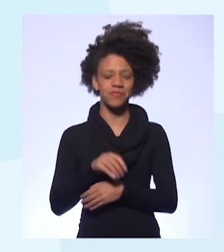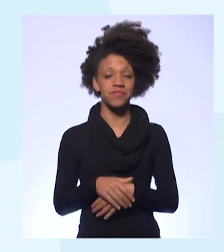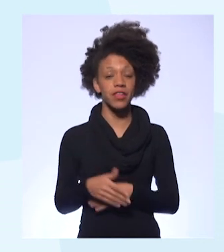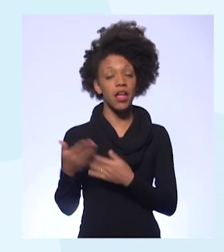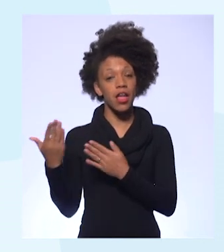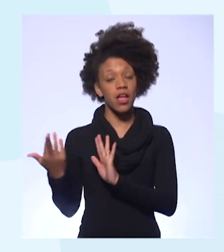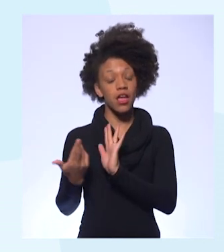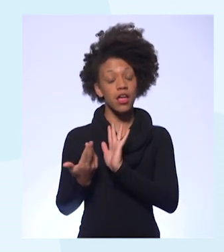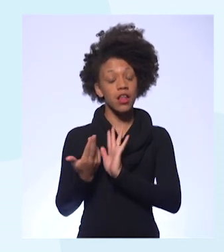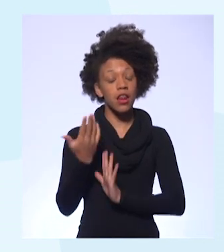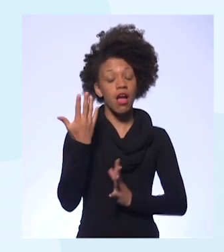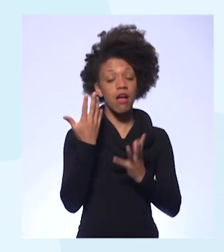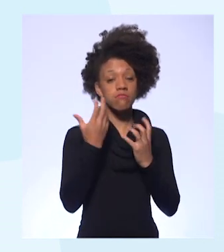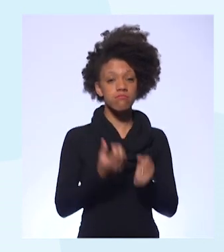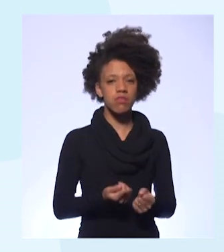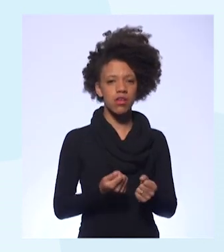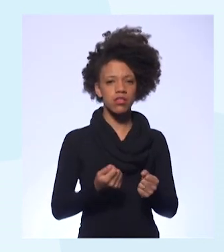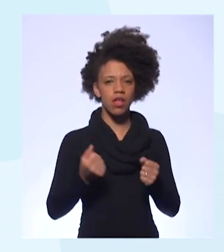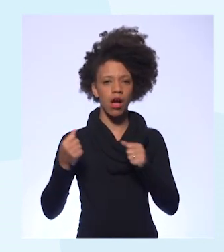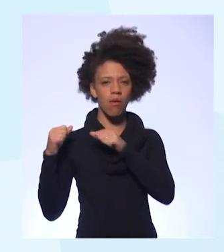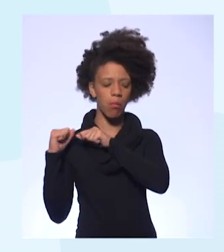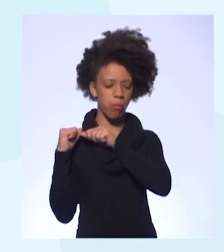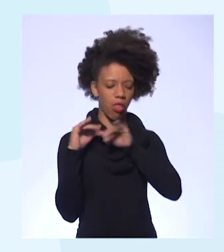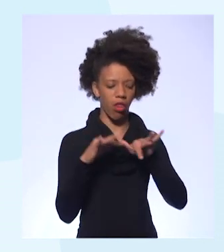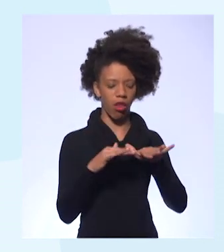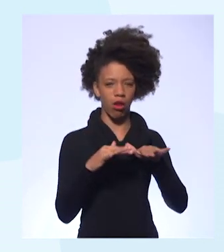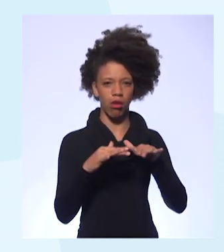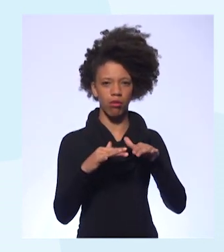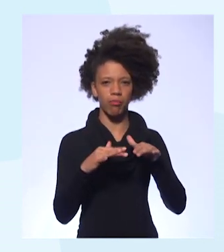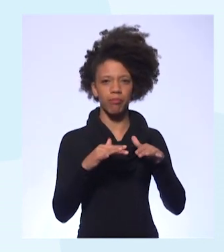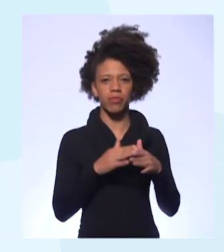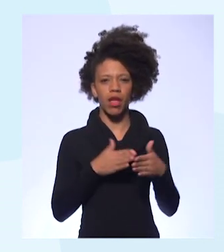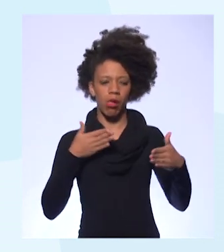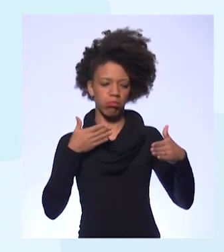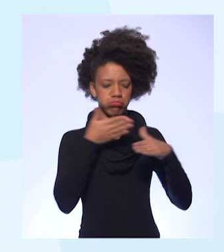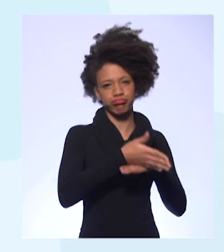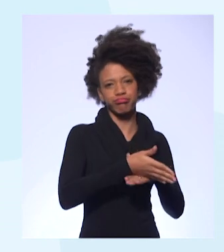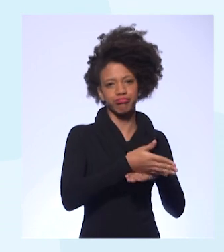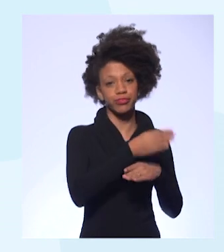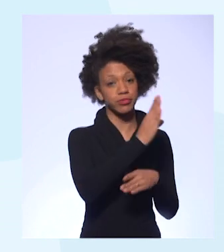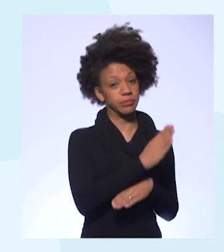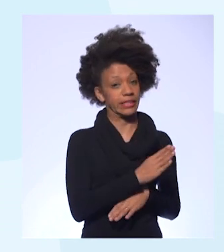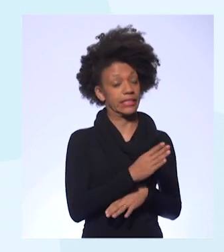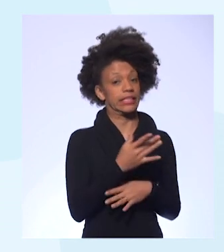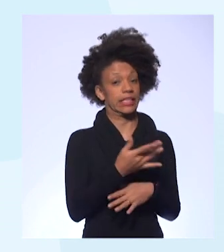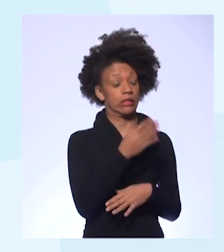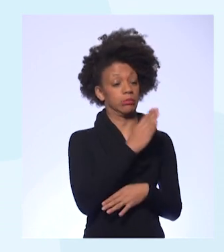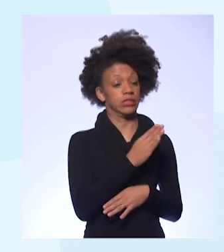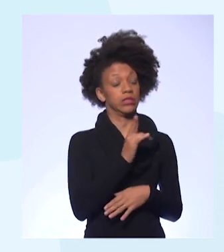ele autoriza o ataque ao Brasil é aí que a gente começa a ter uns probleminhas com o Paraguai afinal de